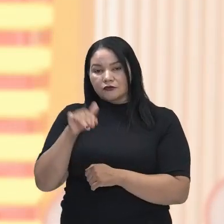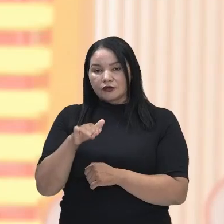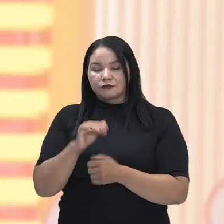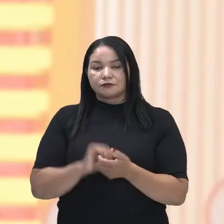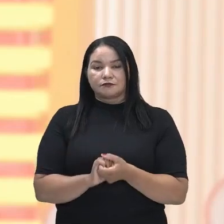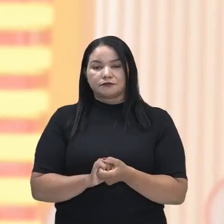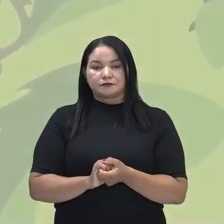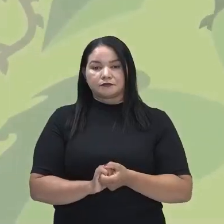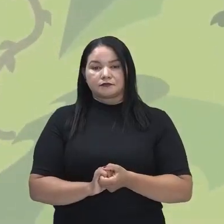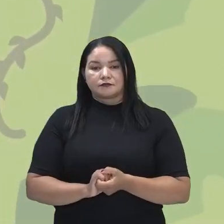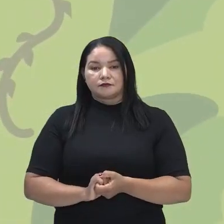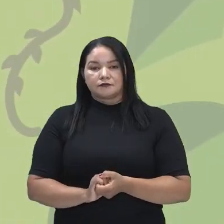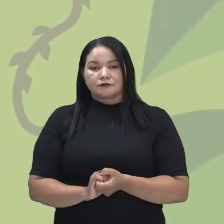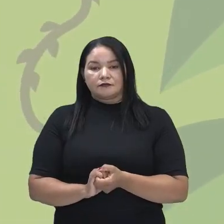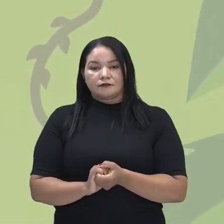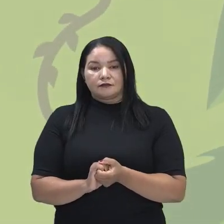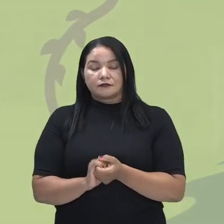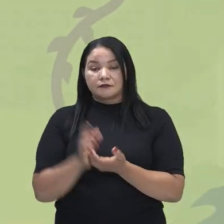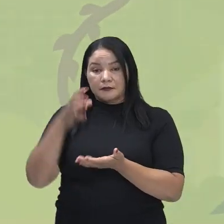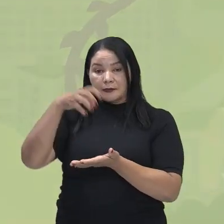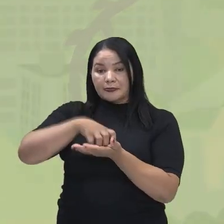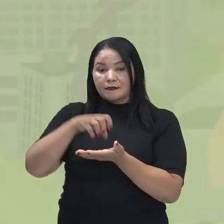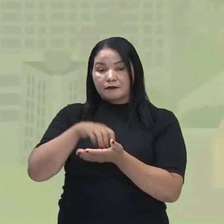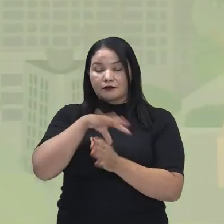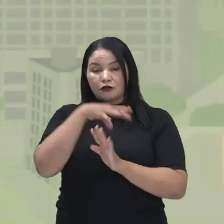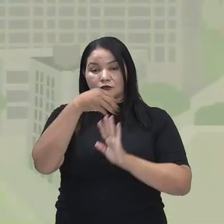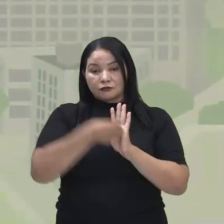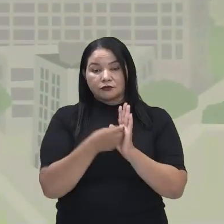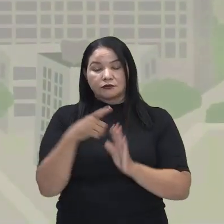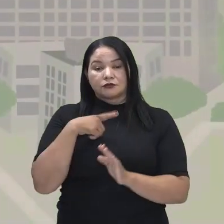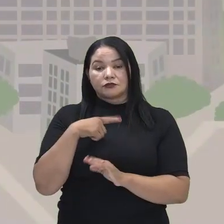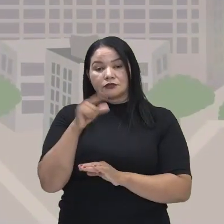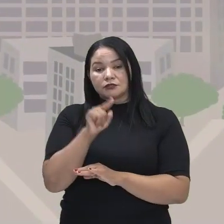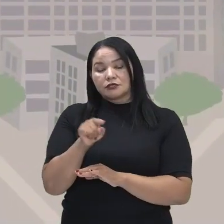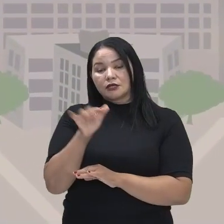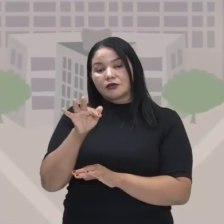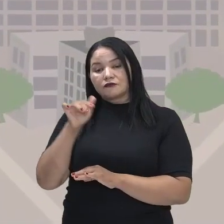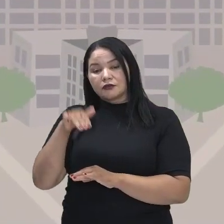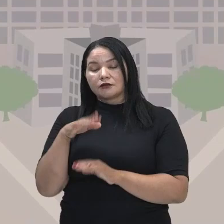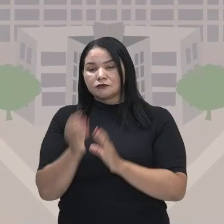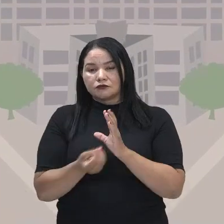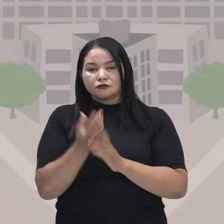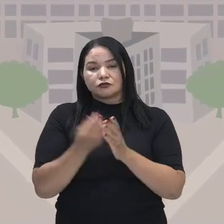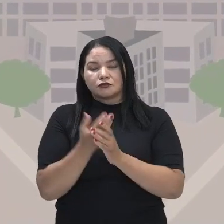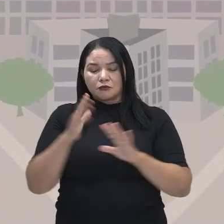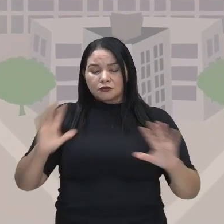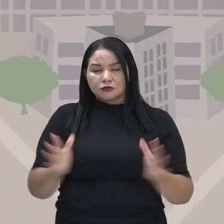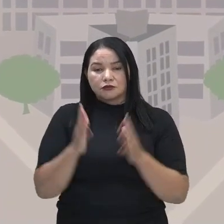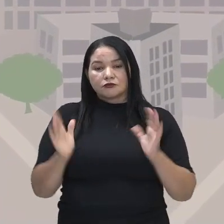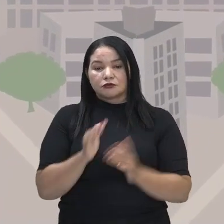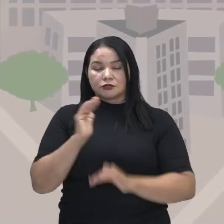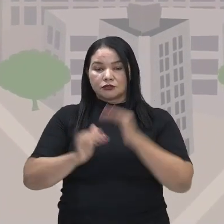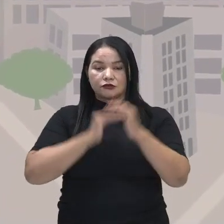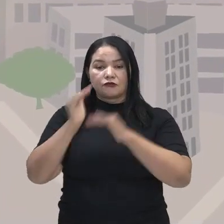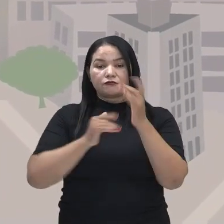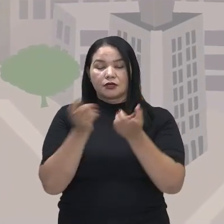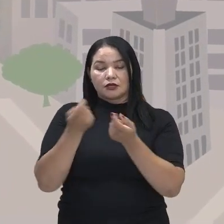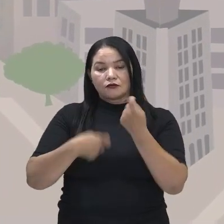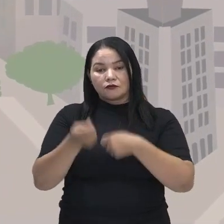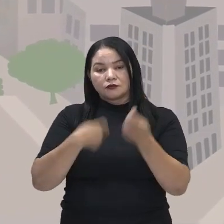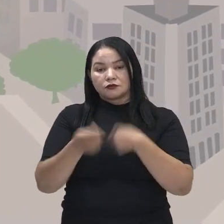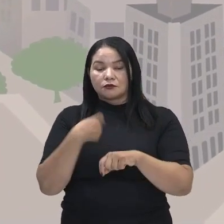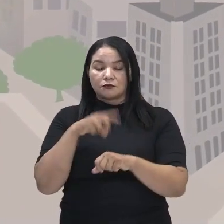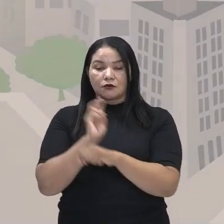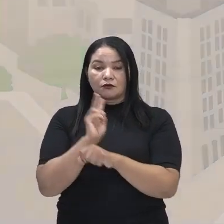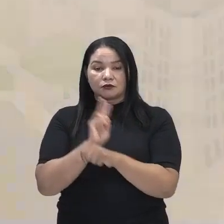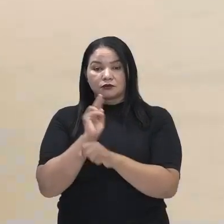só. No coração da Amazônia, a Zona Franca de Manaus surgiu como um impulso de desenvolvimento econômico e